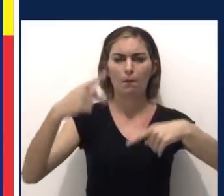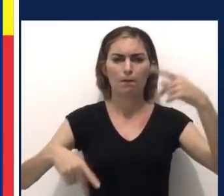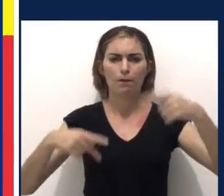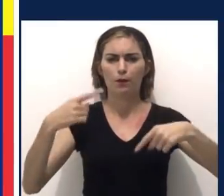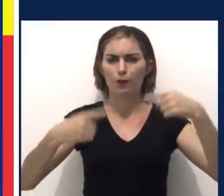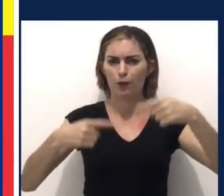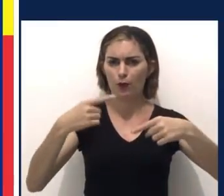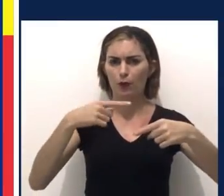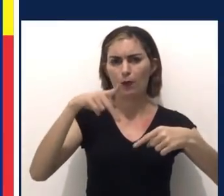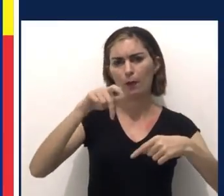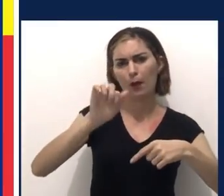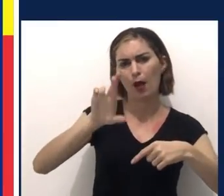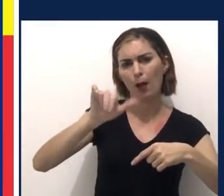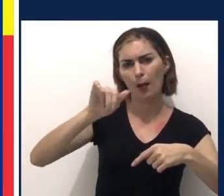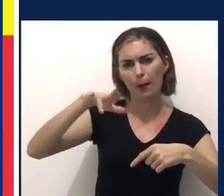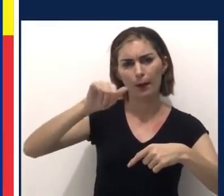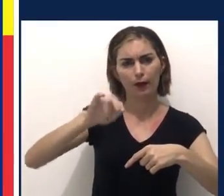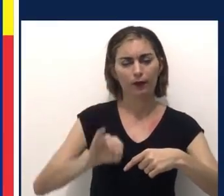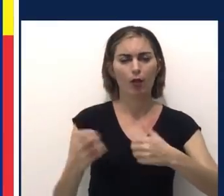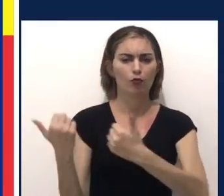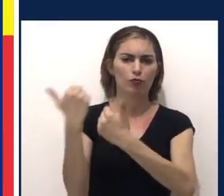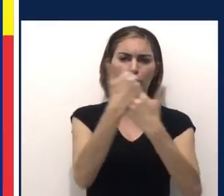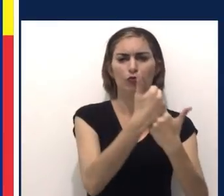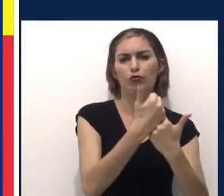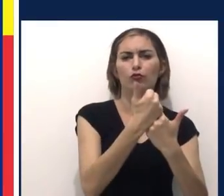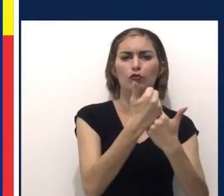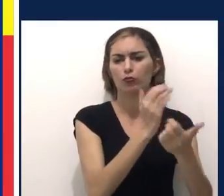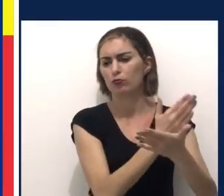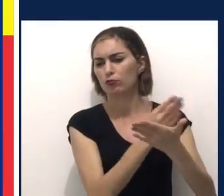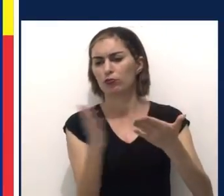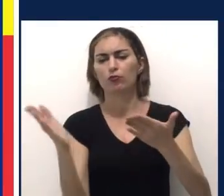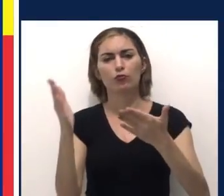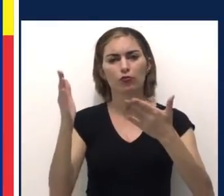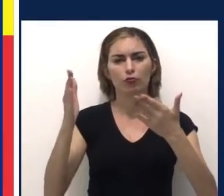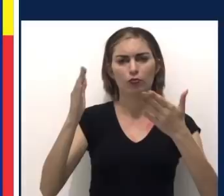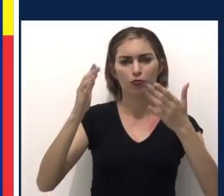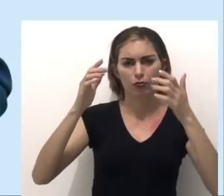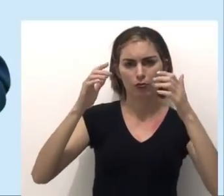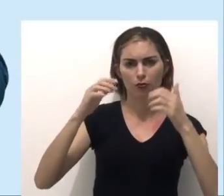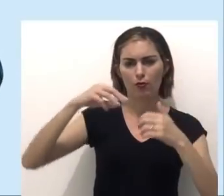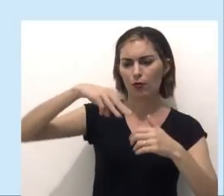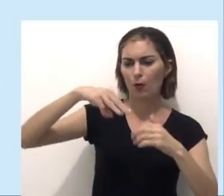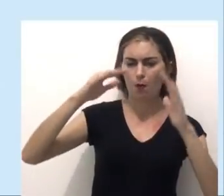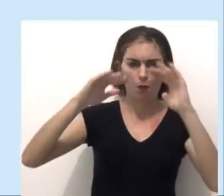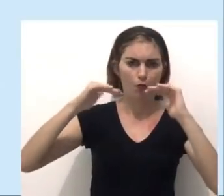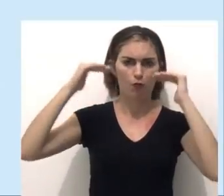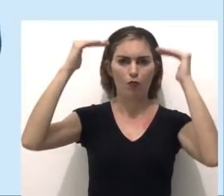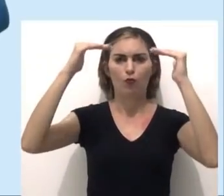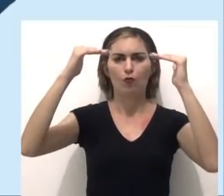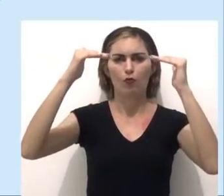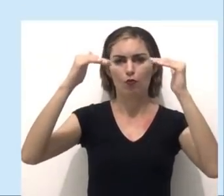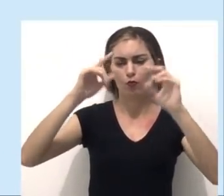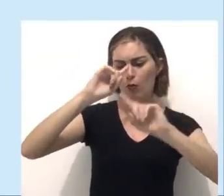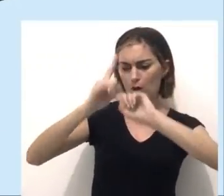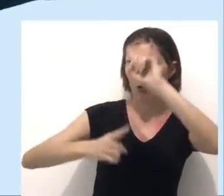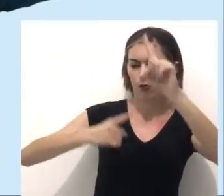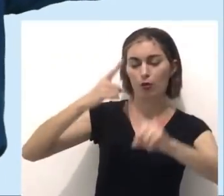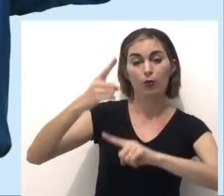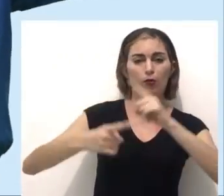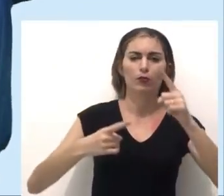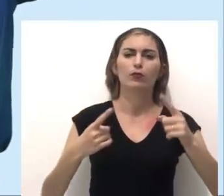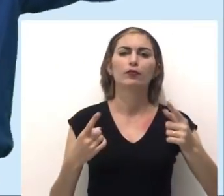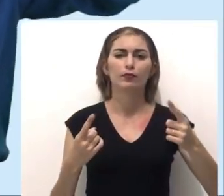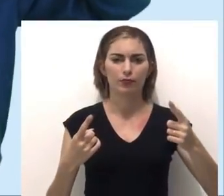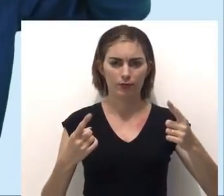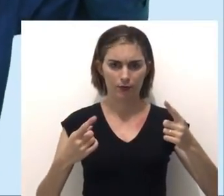em substituição à monarquia absolutista. Então, veja só, então, o absolutismo